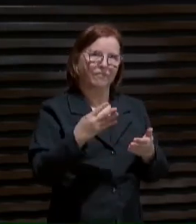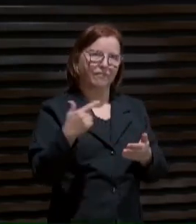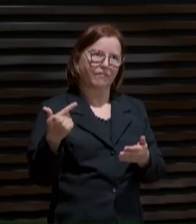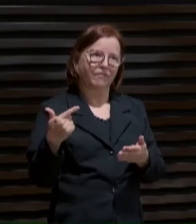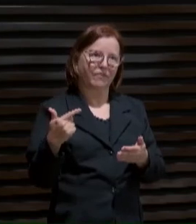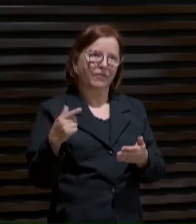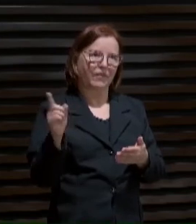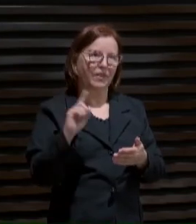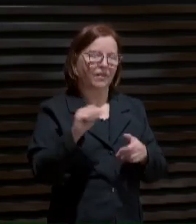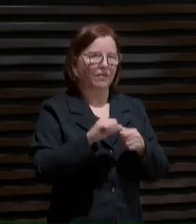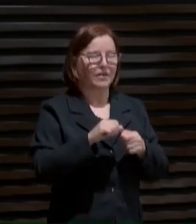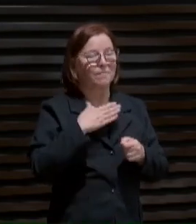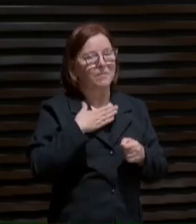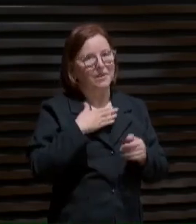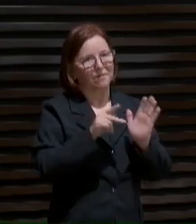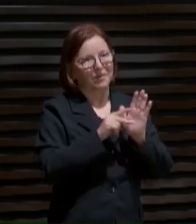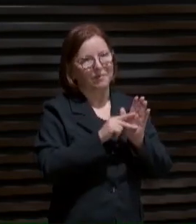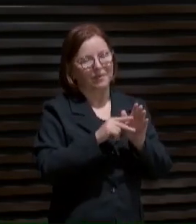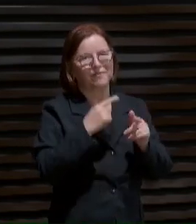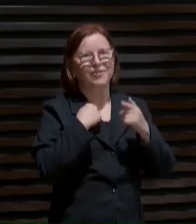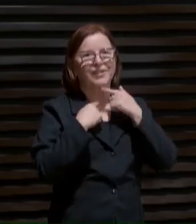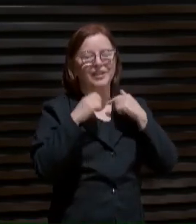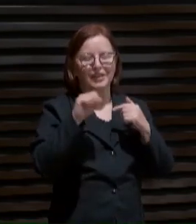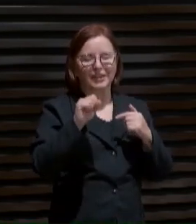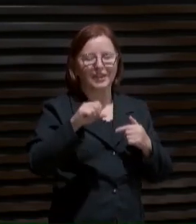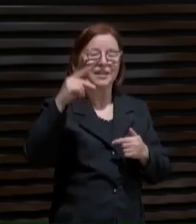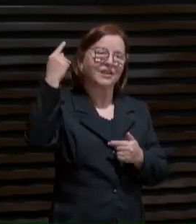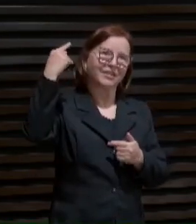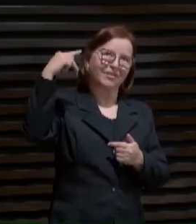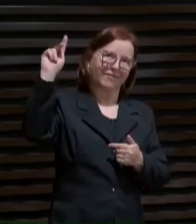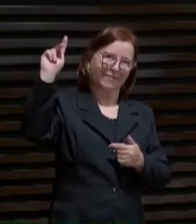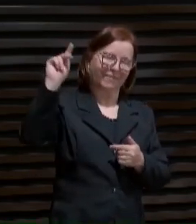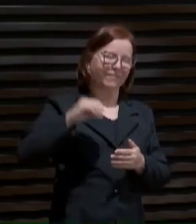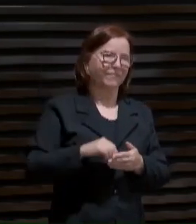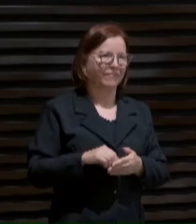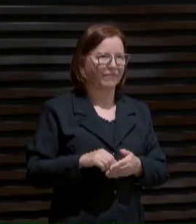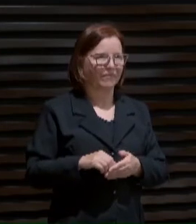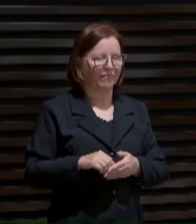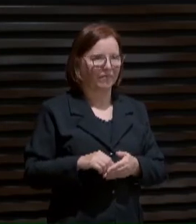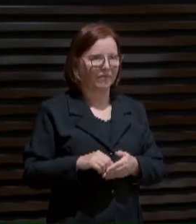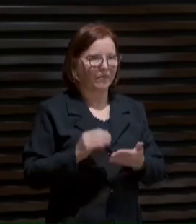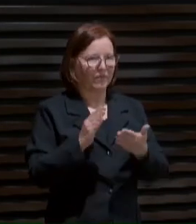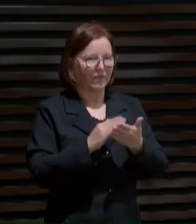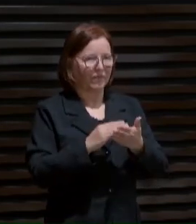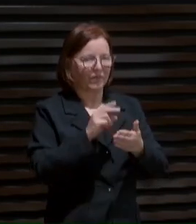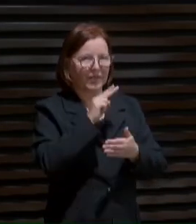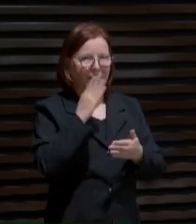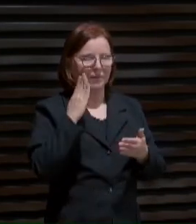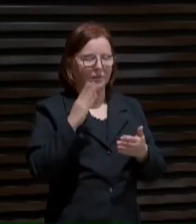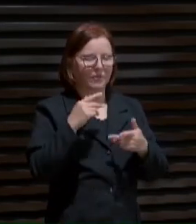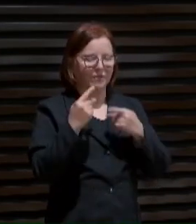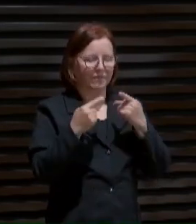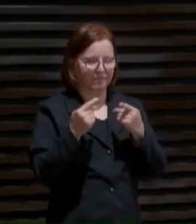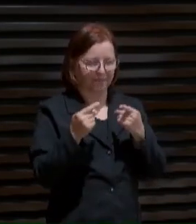a minha vontade e sim a tua por fim o autor da carta aos hebreus lembra seus